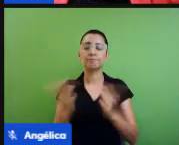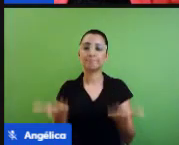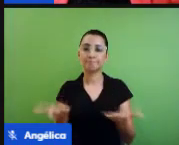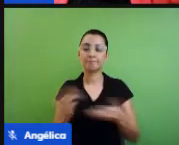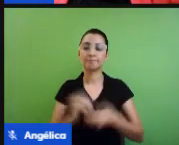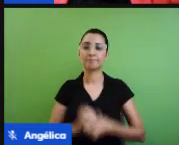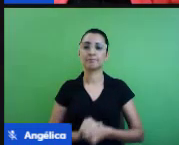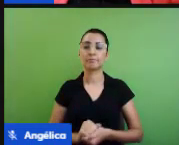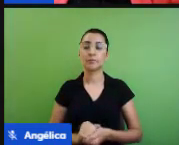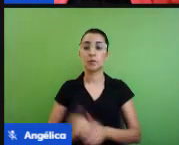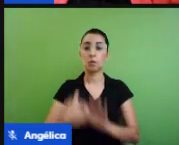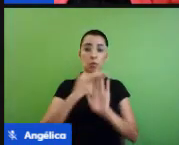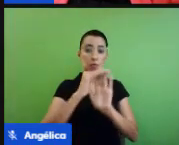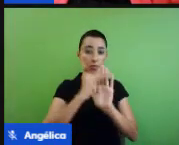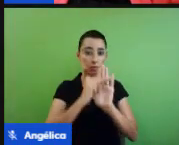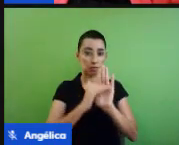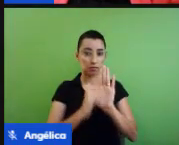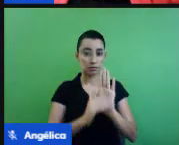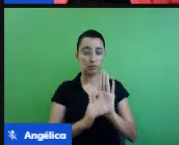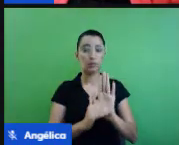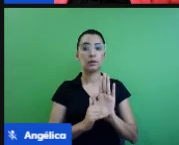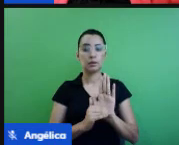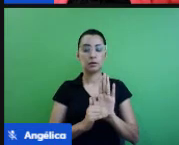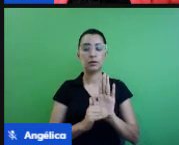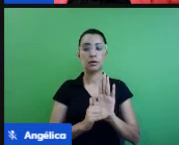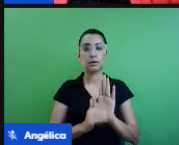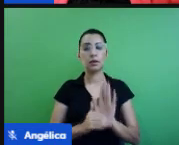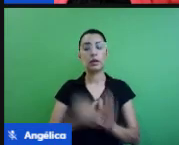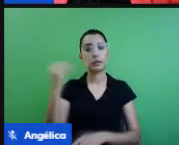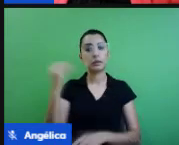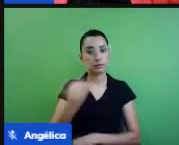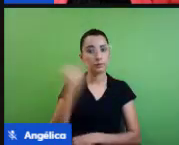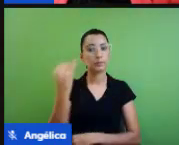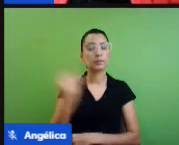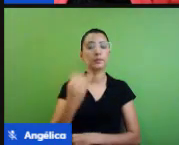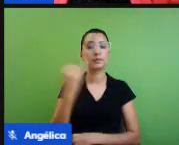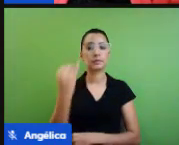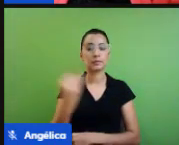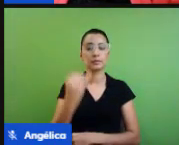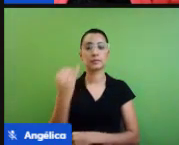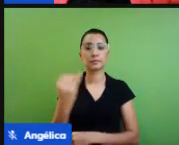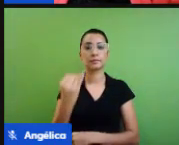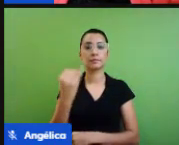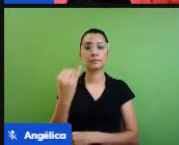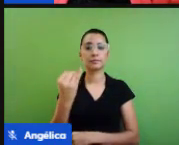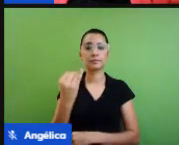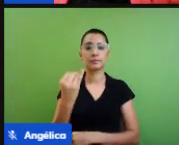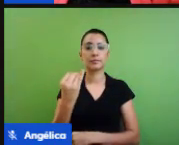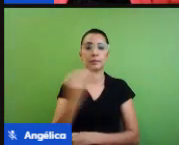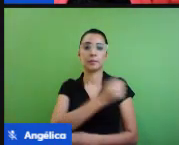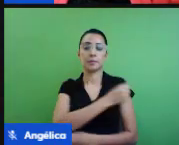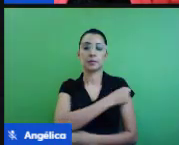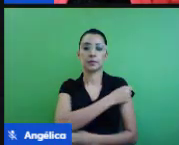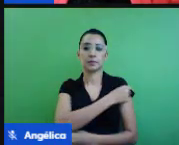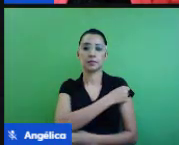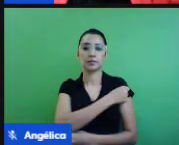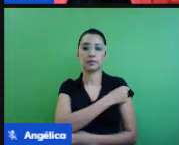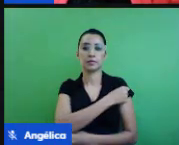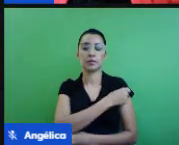de ver, ele é muito importante para o aluno ele ter